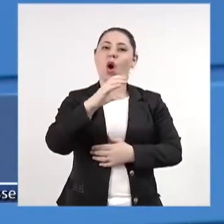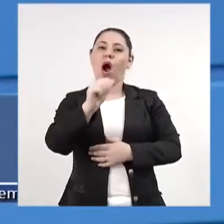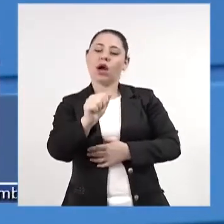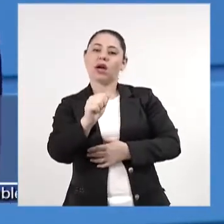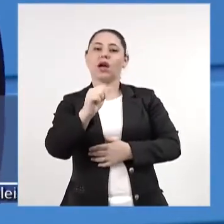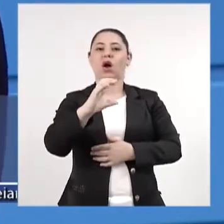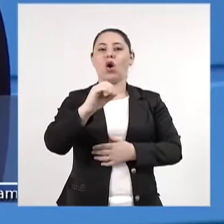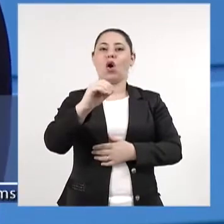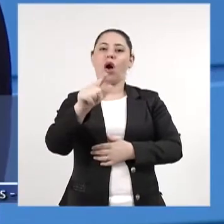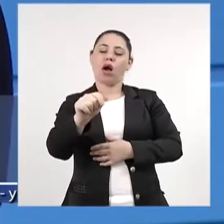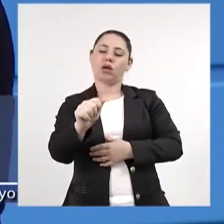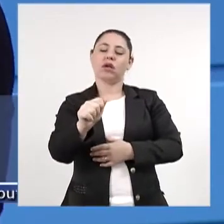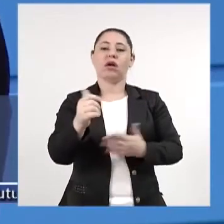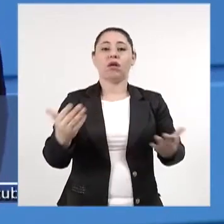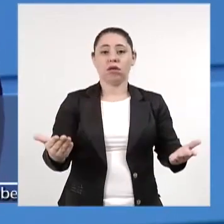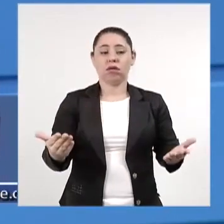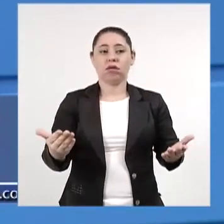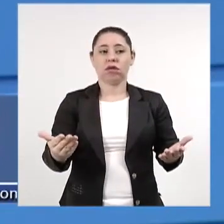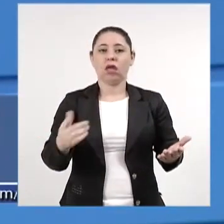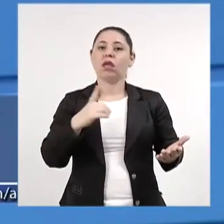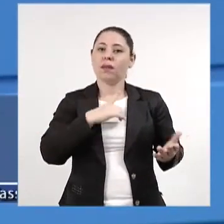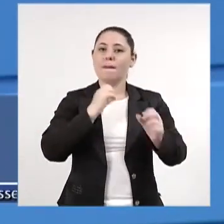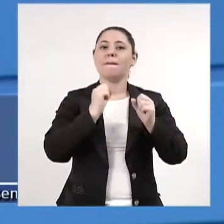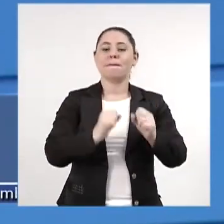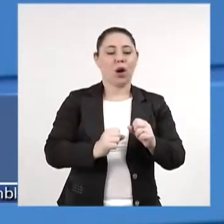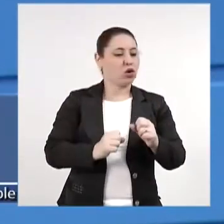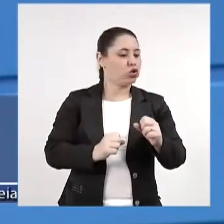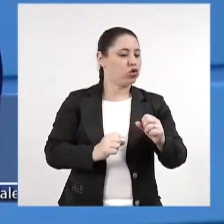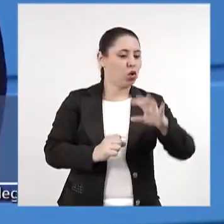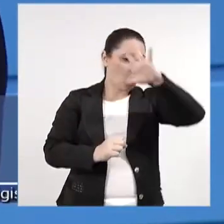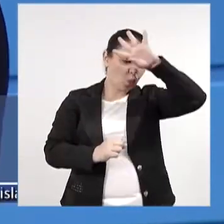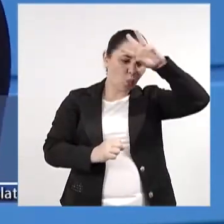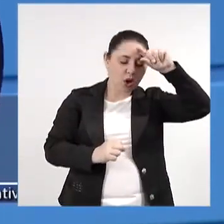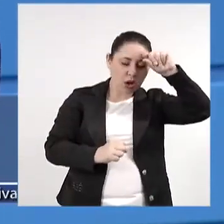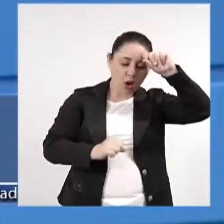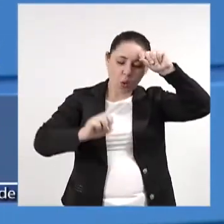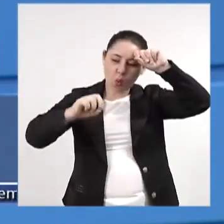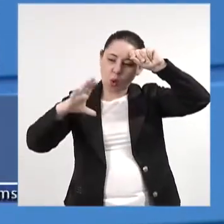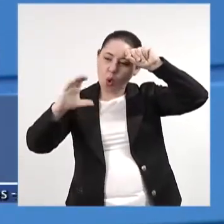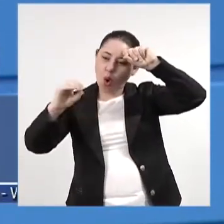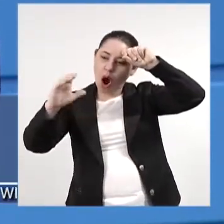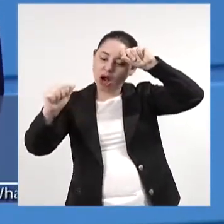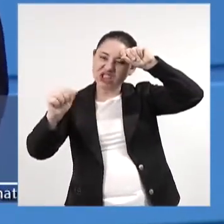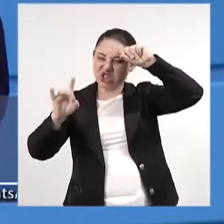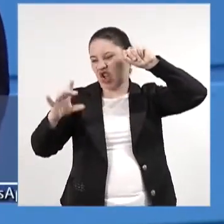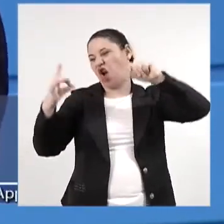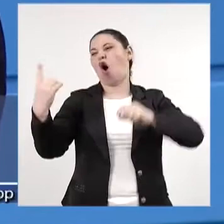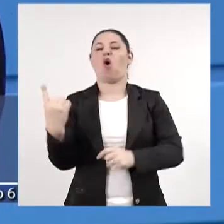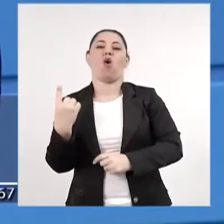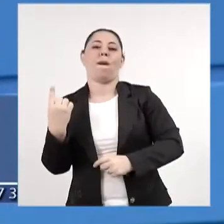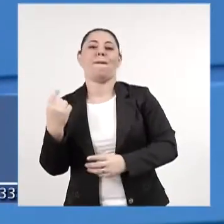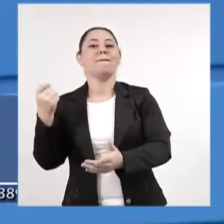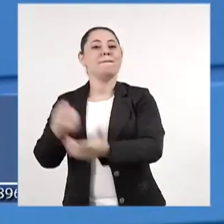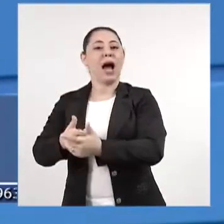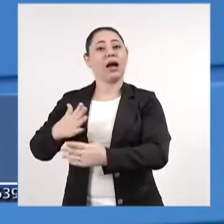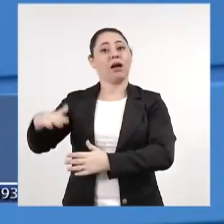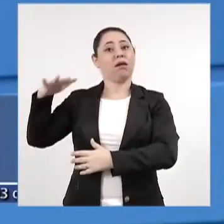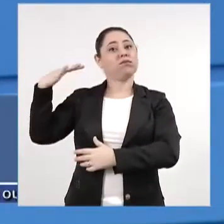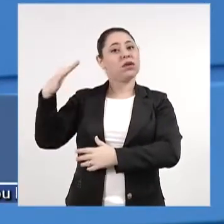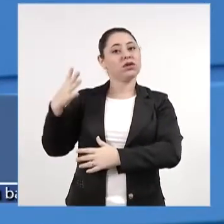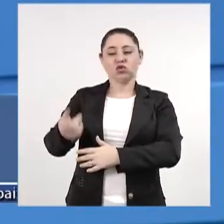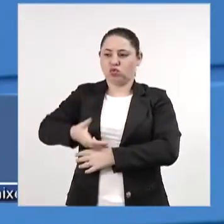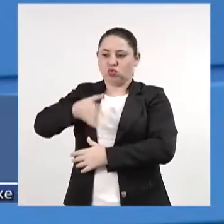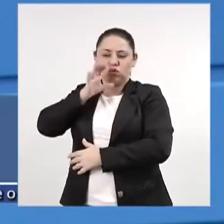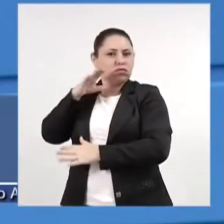que é americana. Você pode ter a opção de tomar o Guaraná ou tomar a Coca-Cola. Não, mas eu só tomo Coca-Cola. paga mais caro e toma